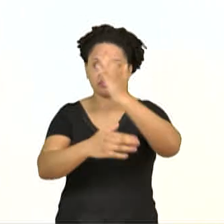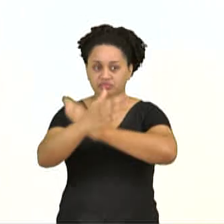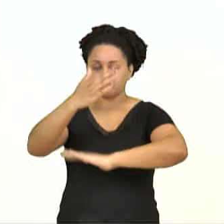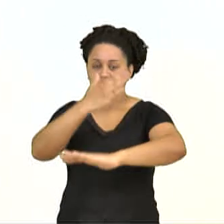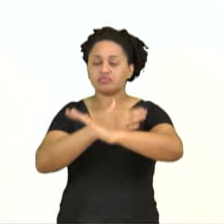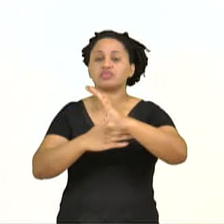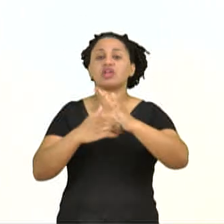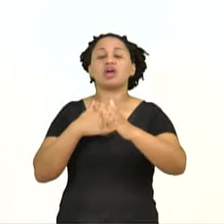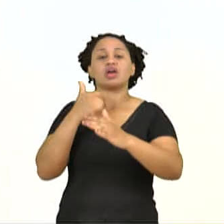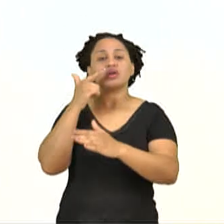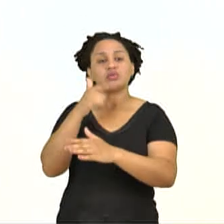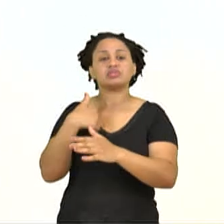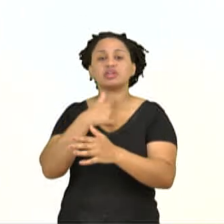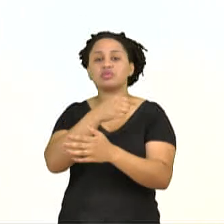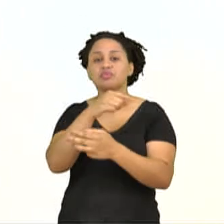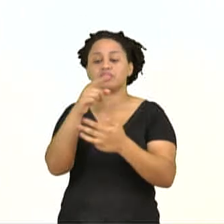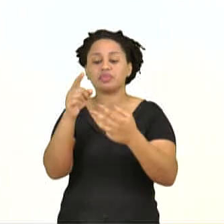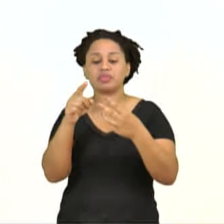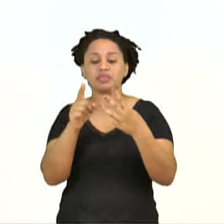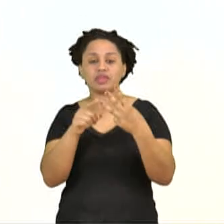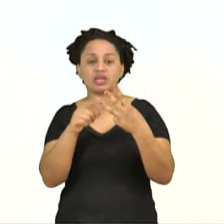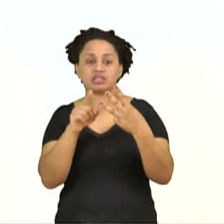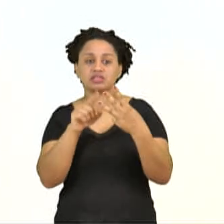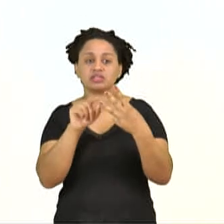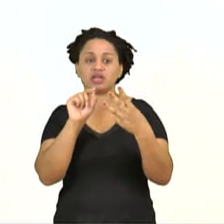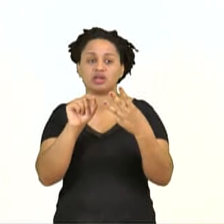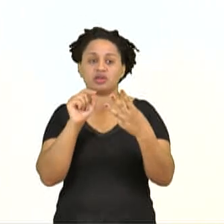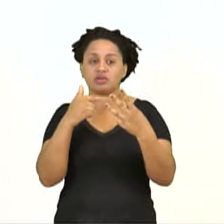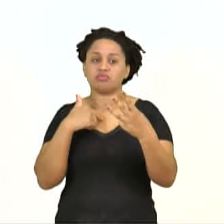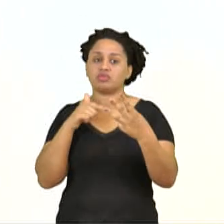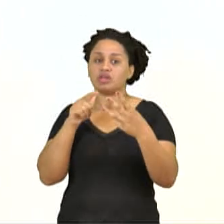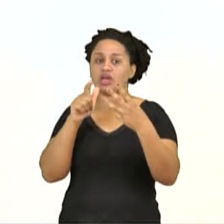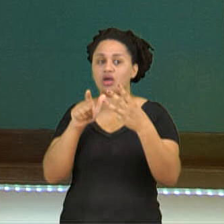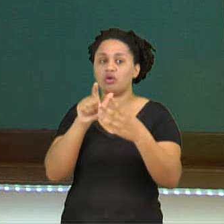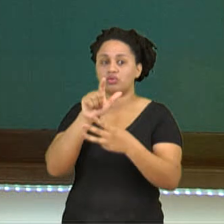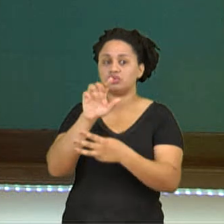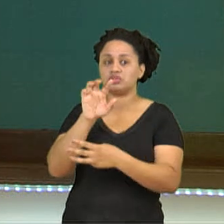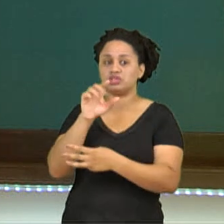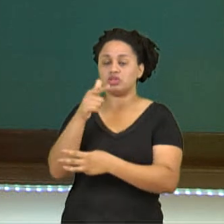Pan-Americano de Toronto em 2015 e de Guadalajara em